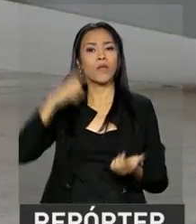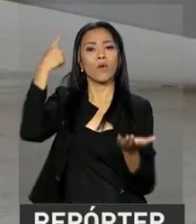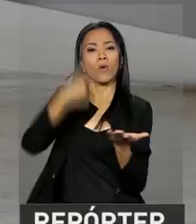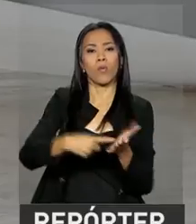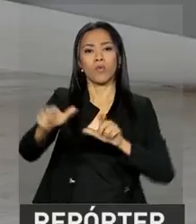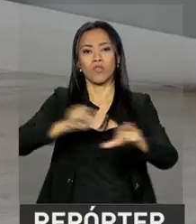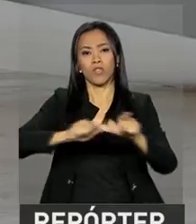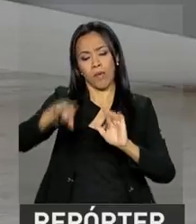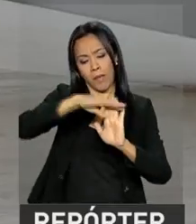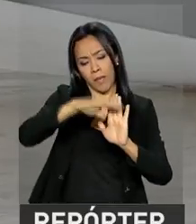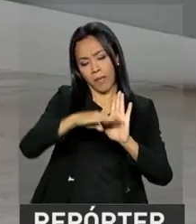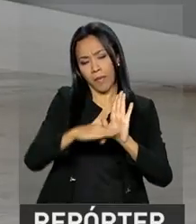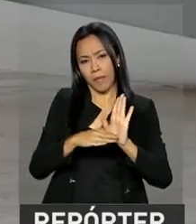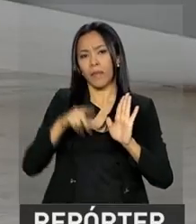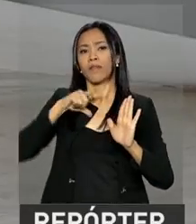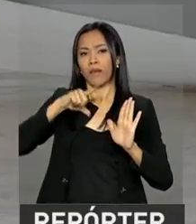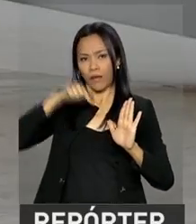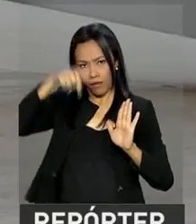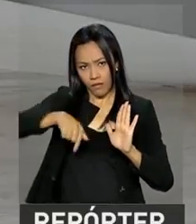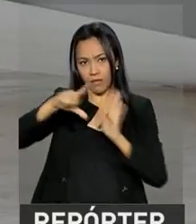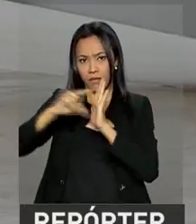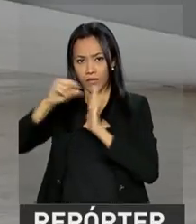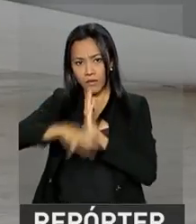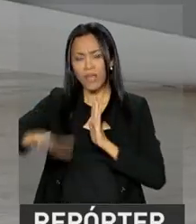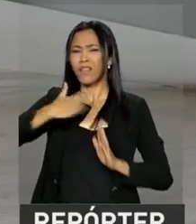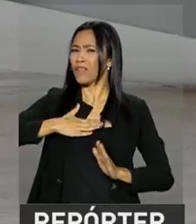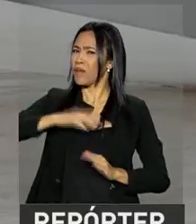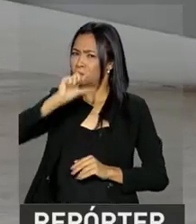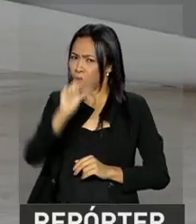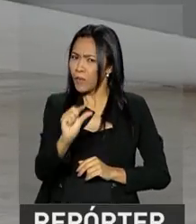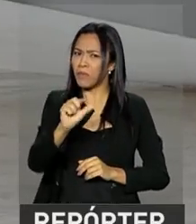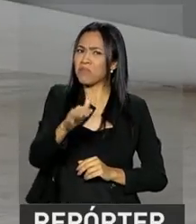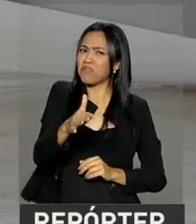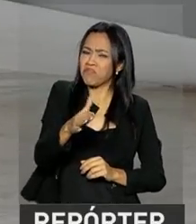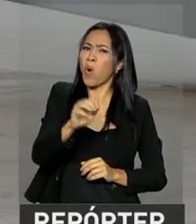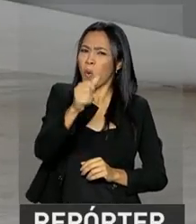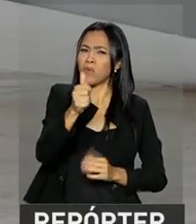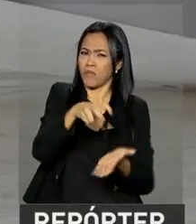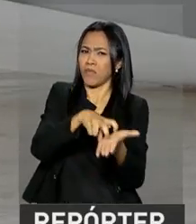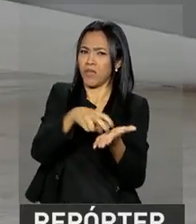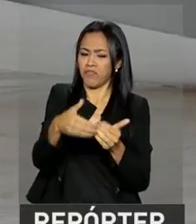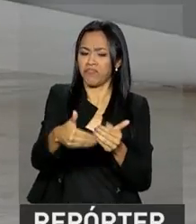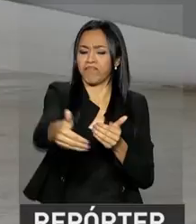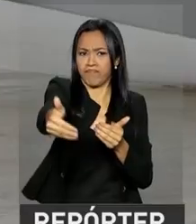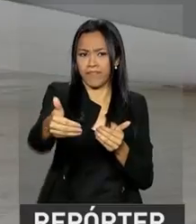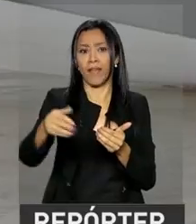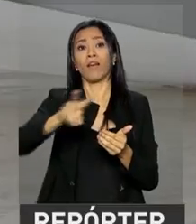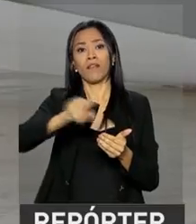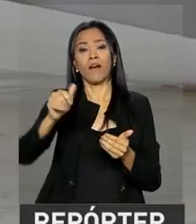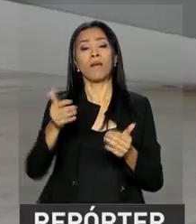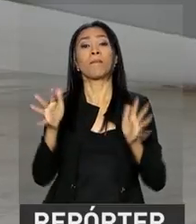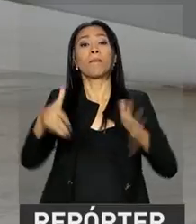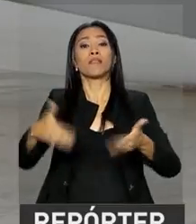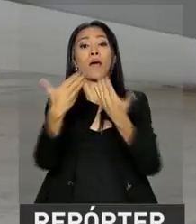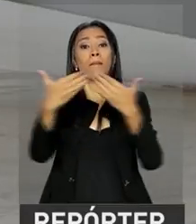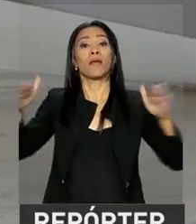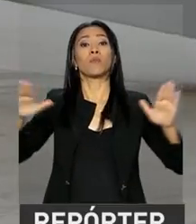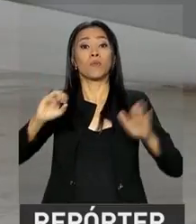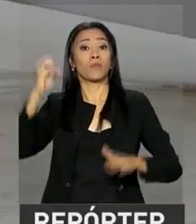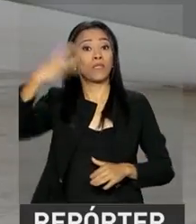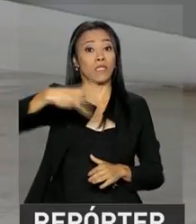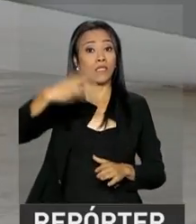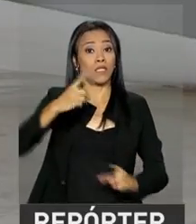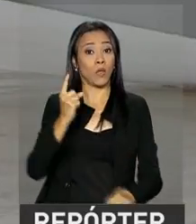brasília também está aqui no palácio do planato daqui a pouco por volta das 11 horas da manhã ele participa da abertura do 3º encontro